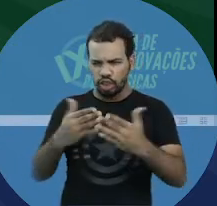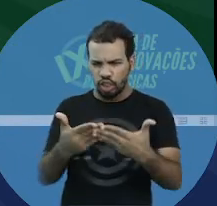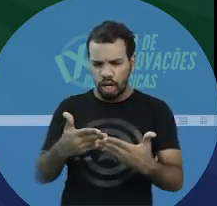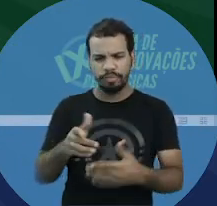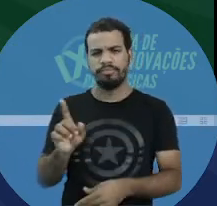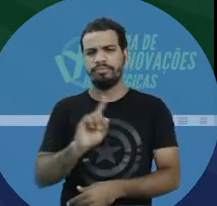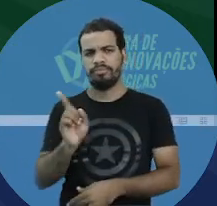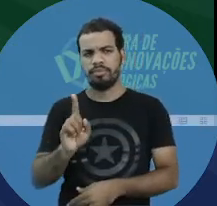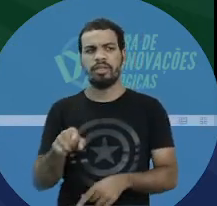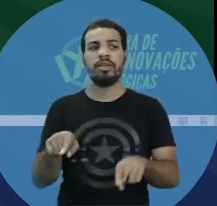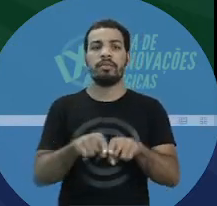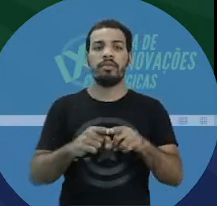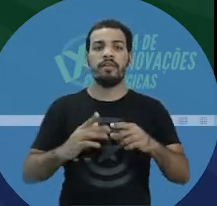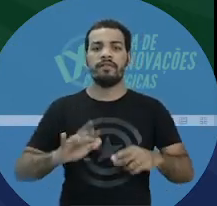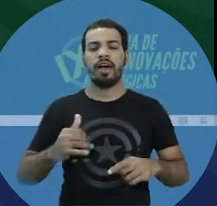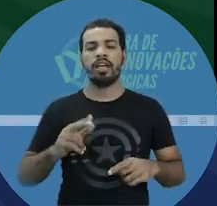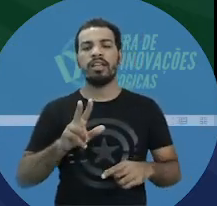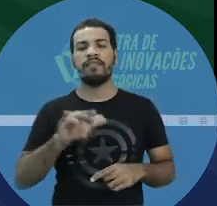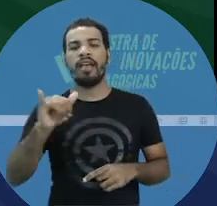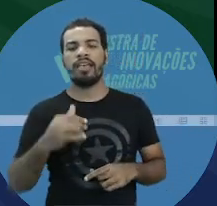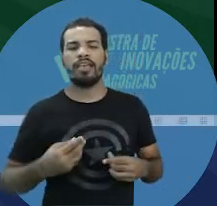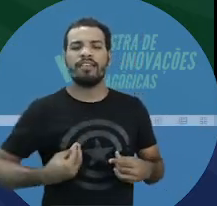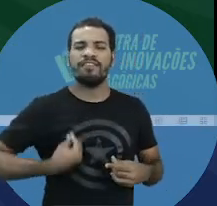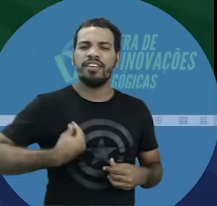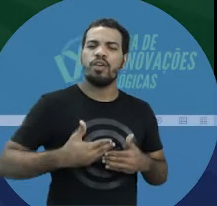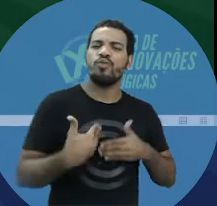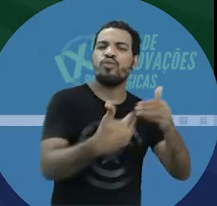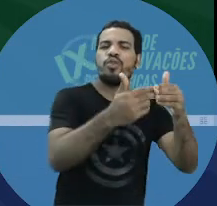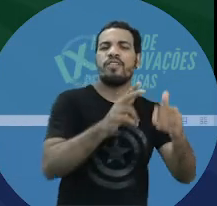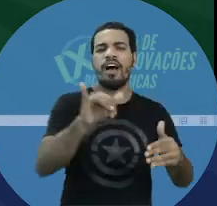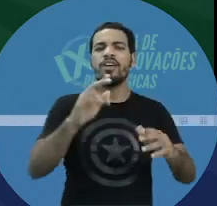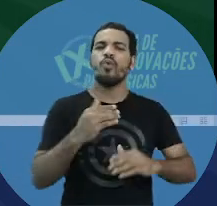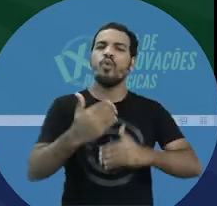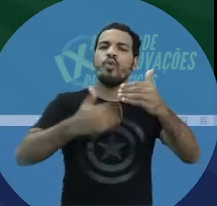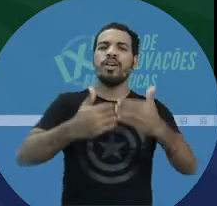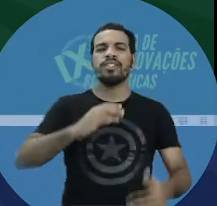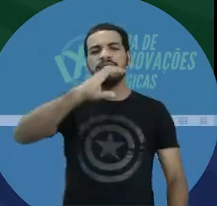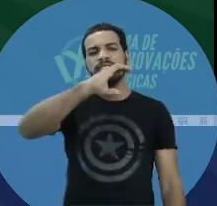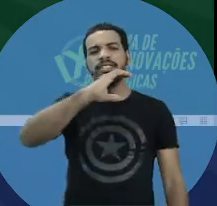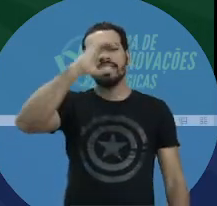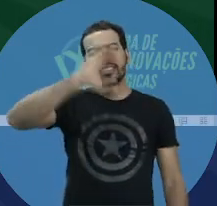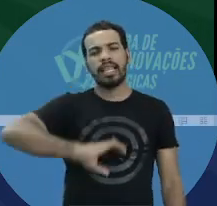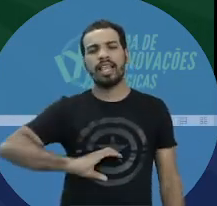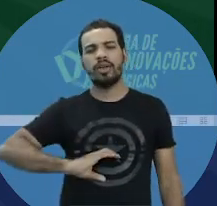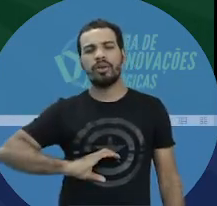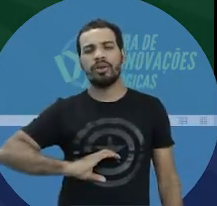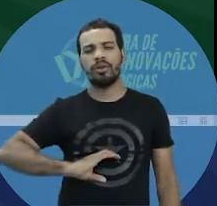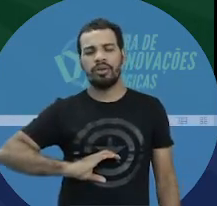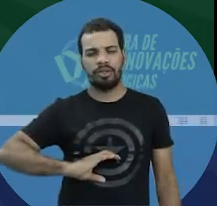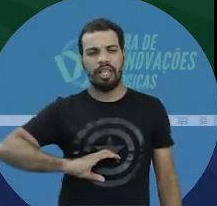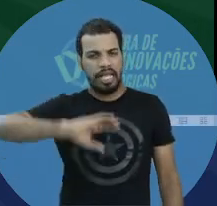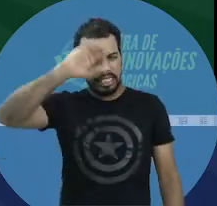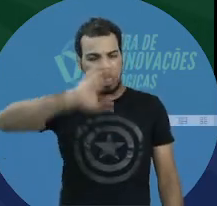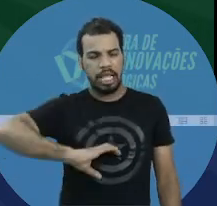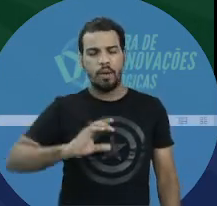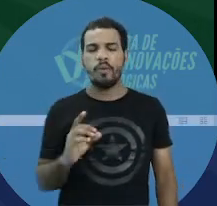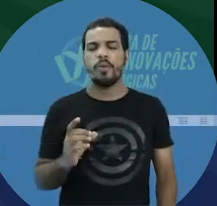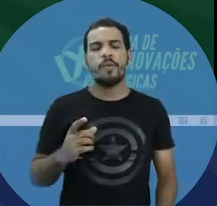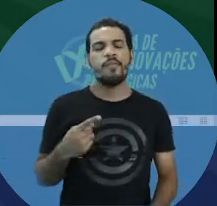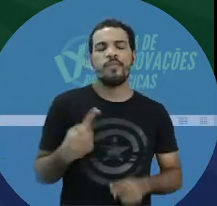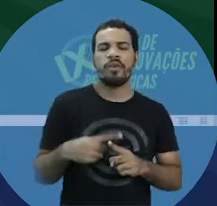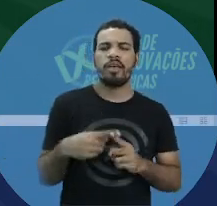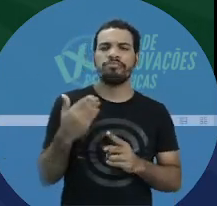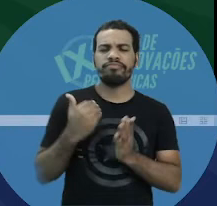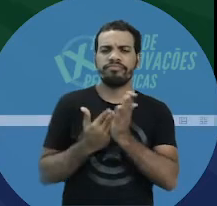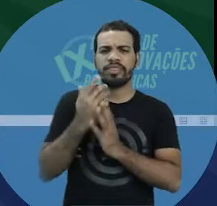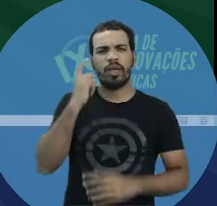que a gente vai levar para a nossa vida futuramente, sabe, como cidadãos. Porque, a princípio, a gente estava muito em